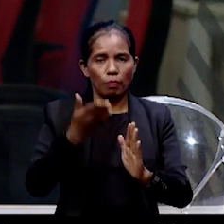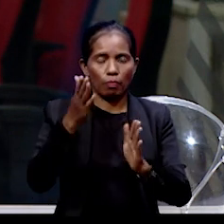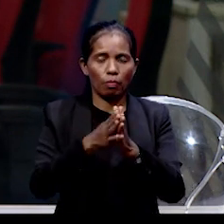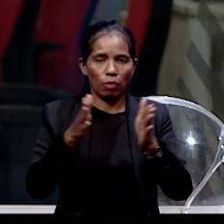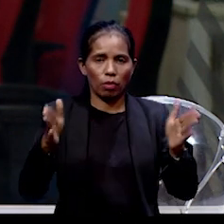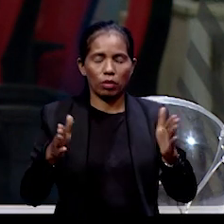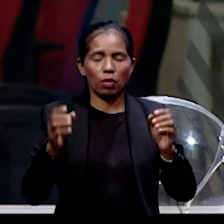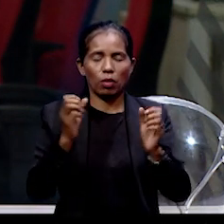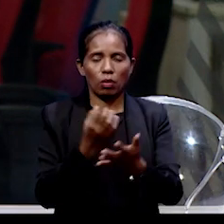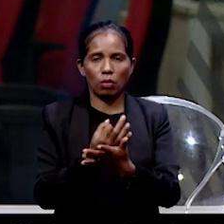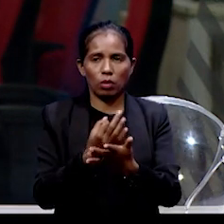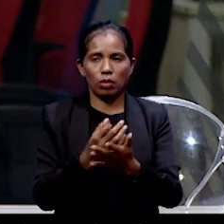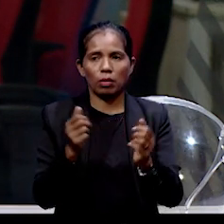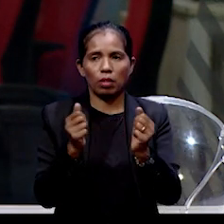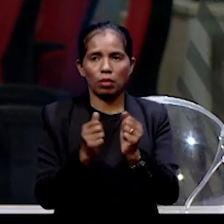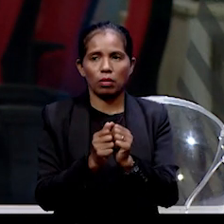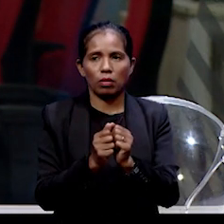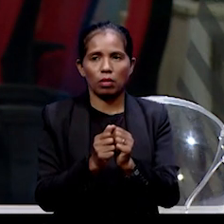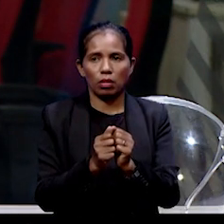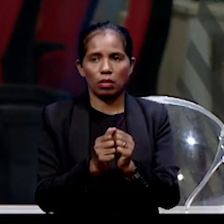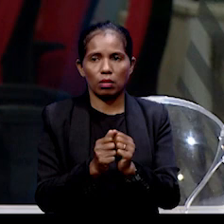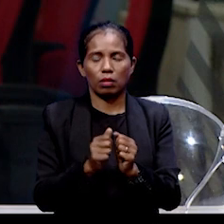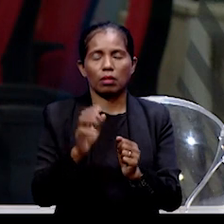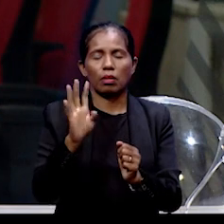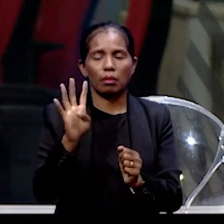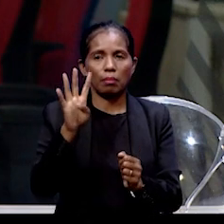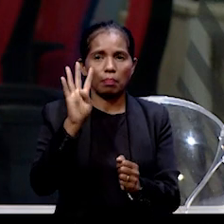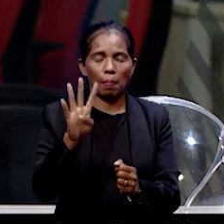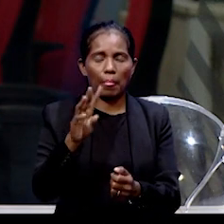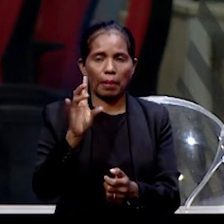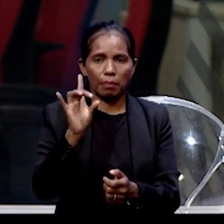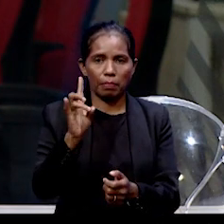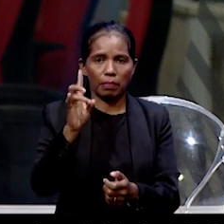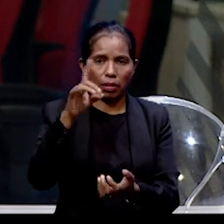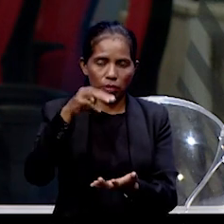complexo romontante liu dólar americano milhão hitu.